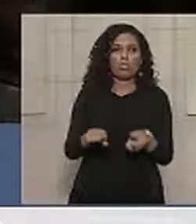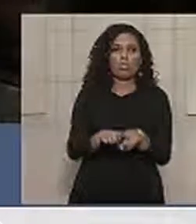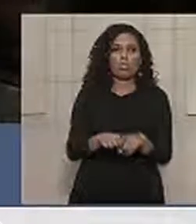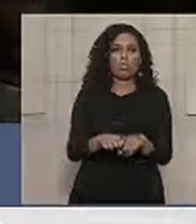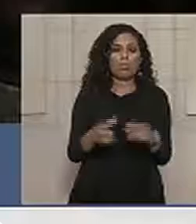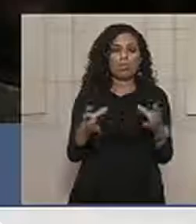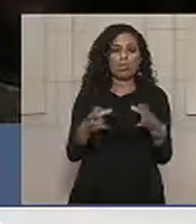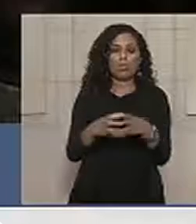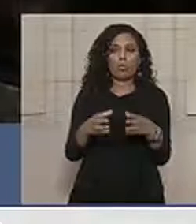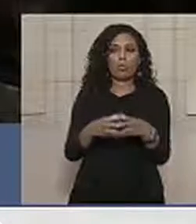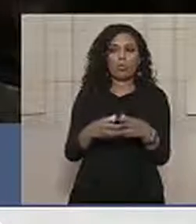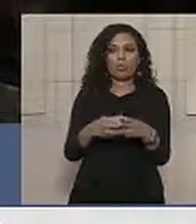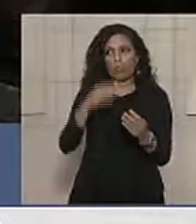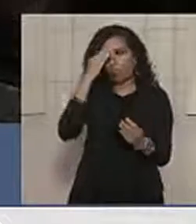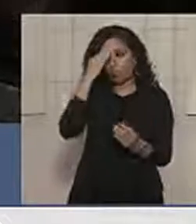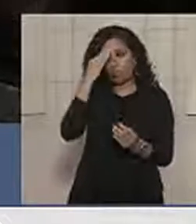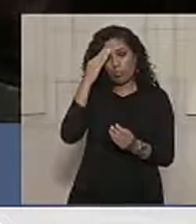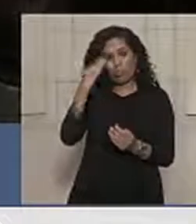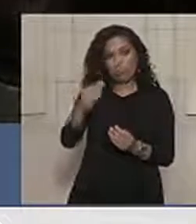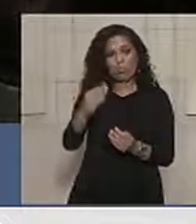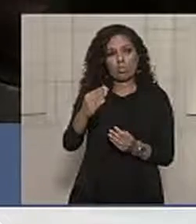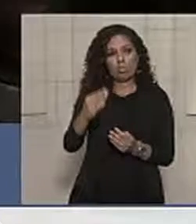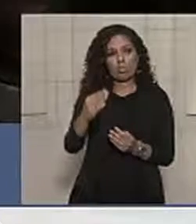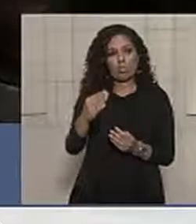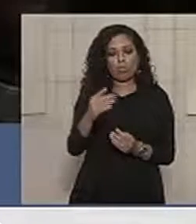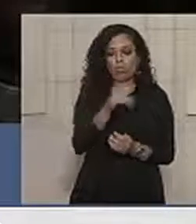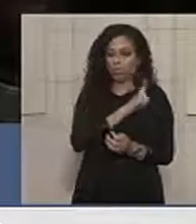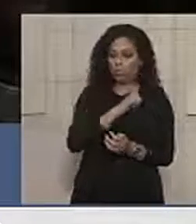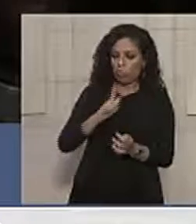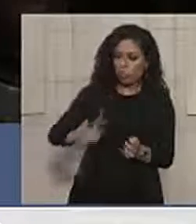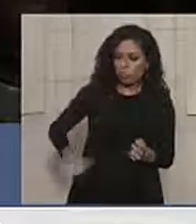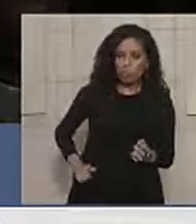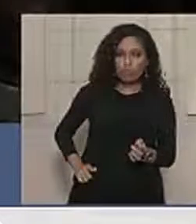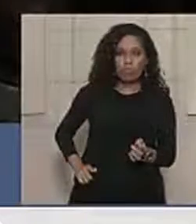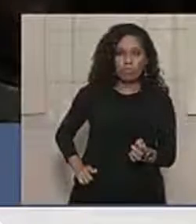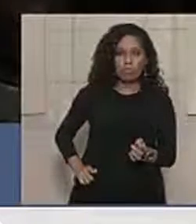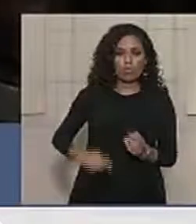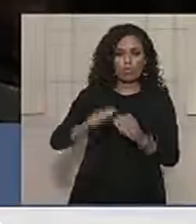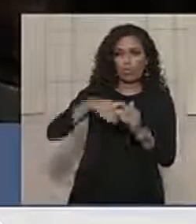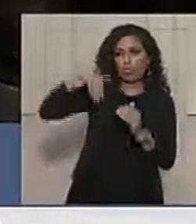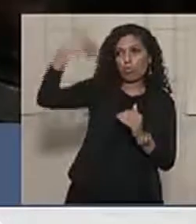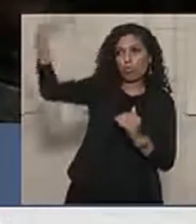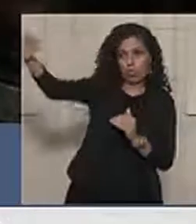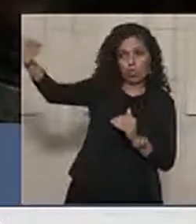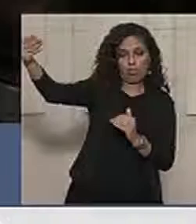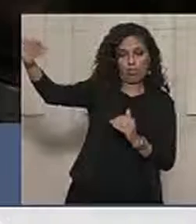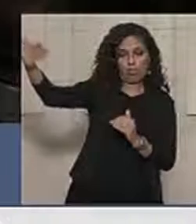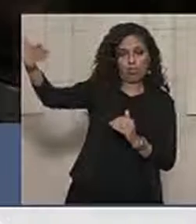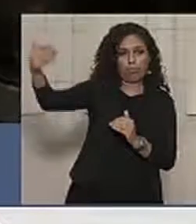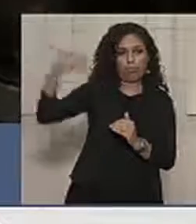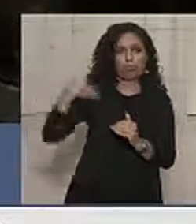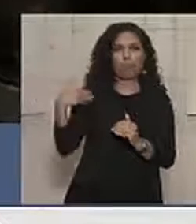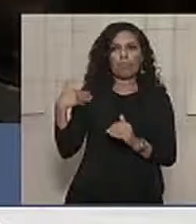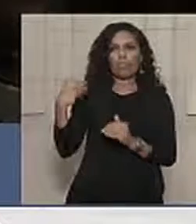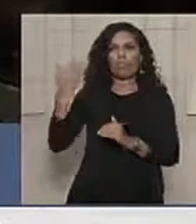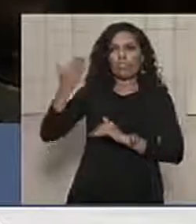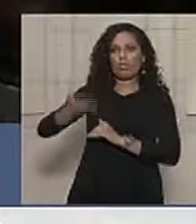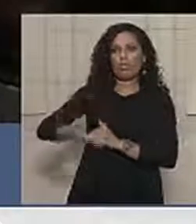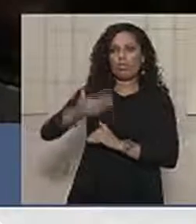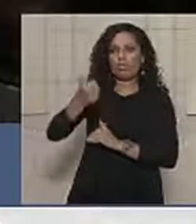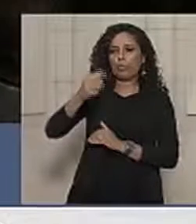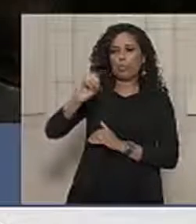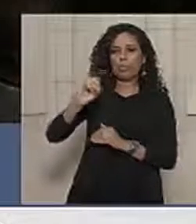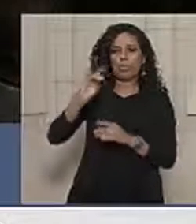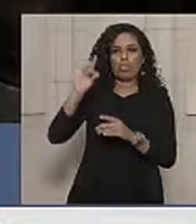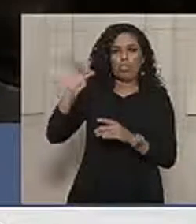instituições, inclusive aos governos externos. Eu estive durante